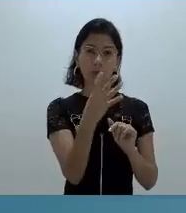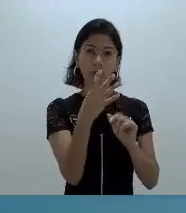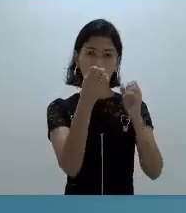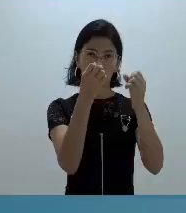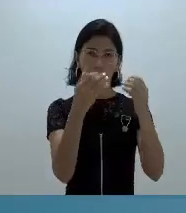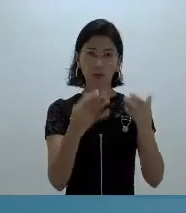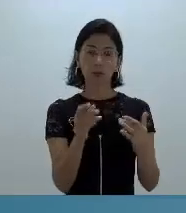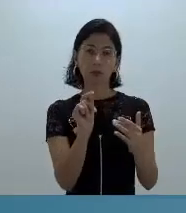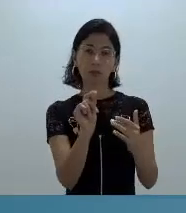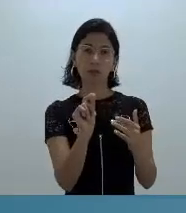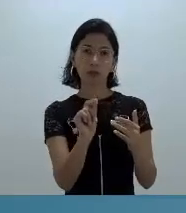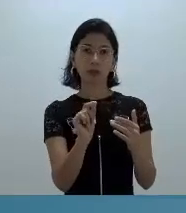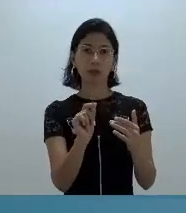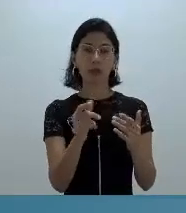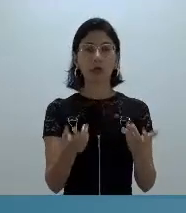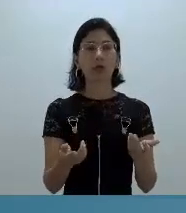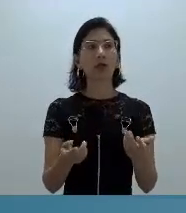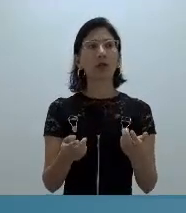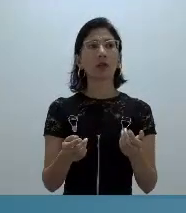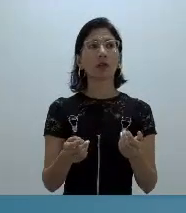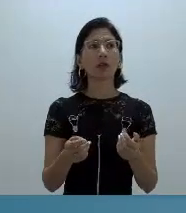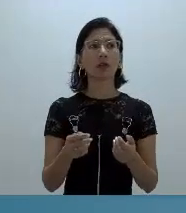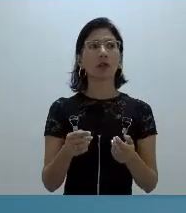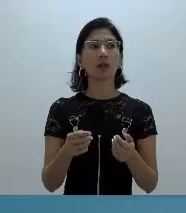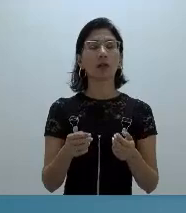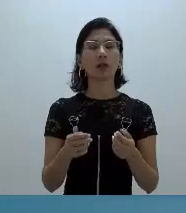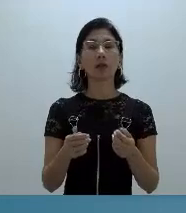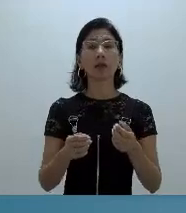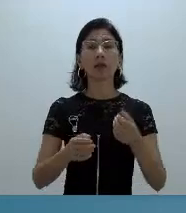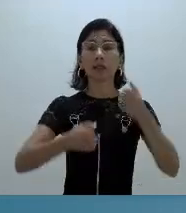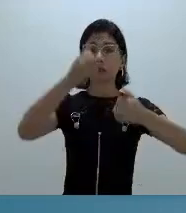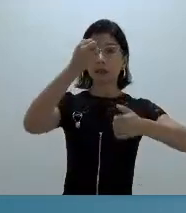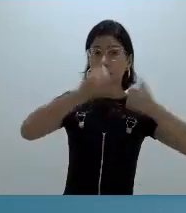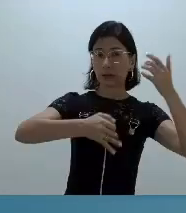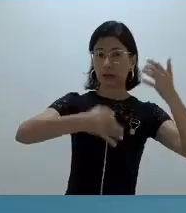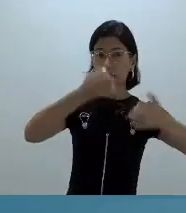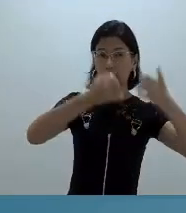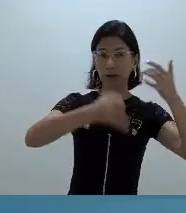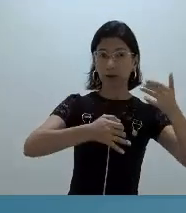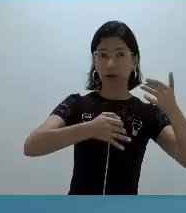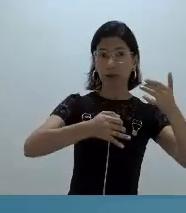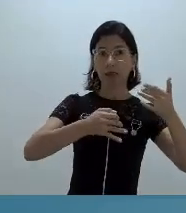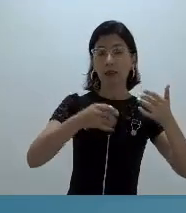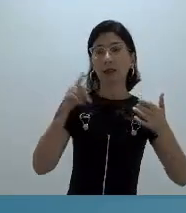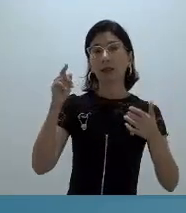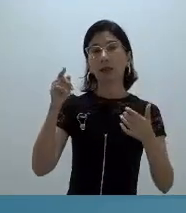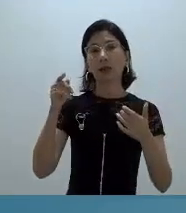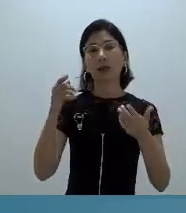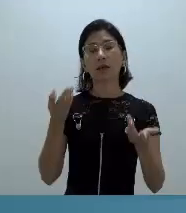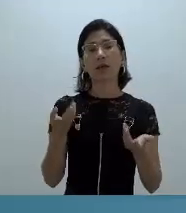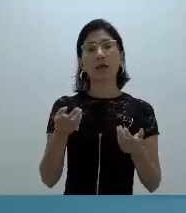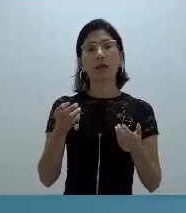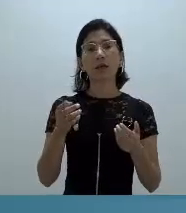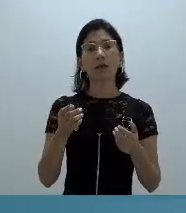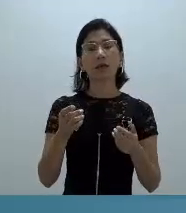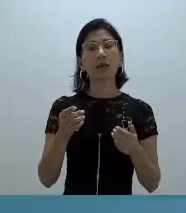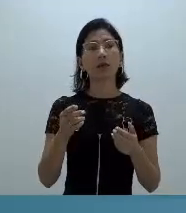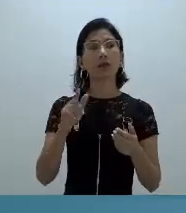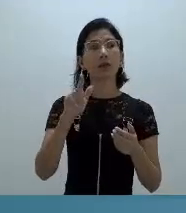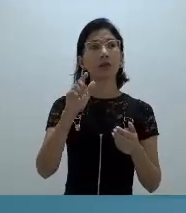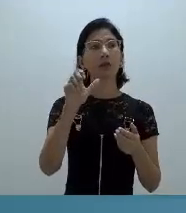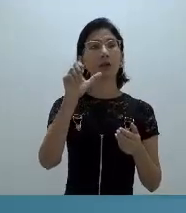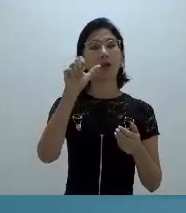assim: não haverá sustentação oral no julgamento de agravo interno ou